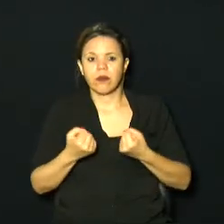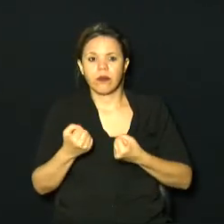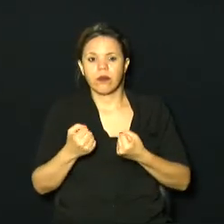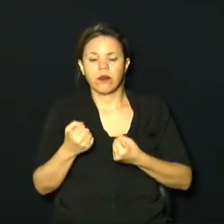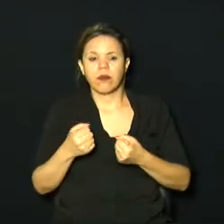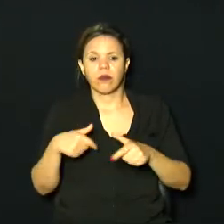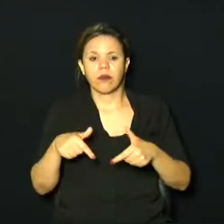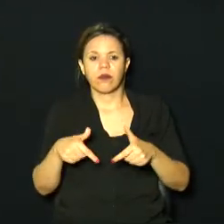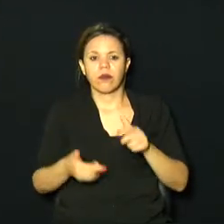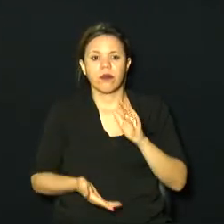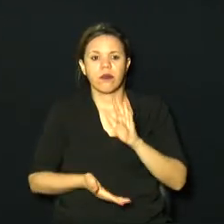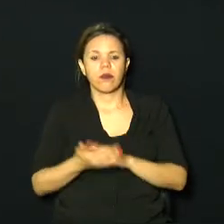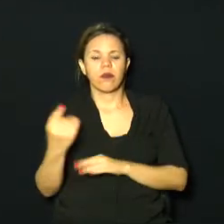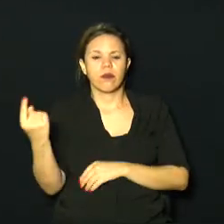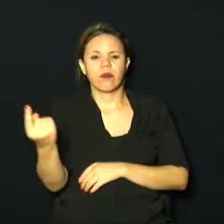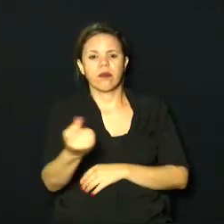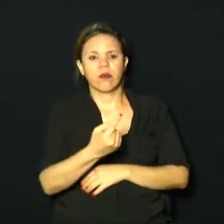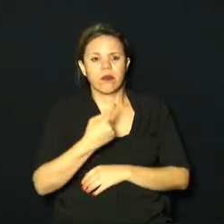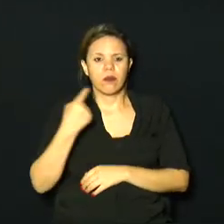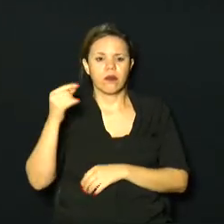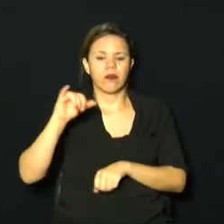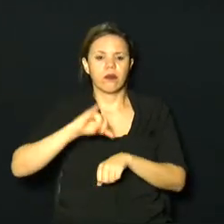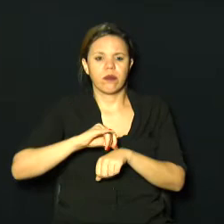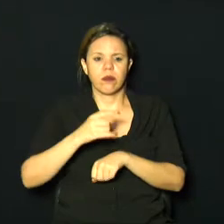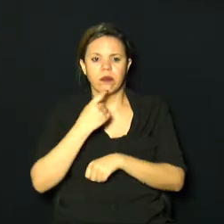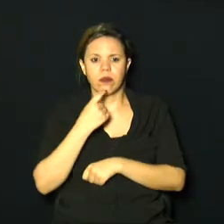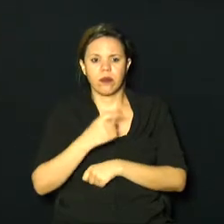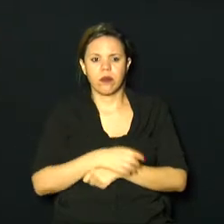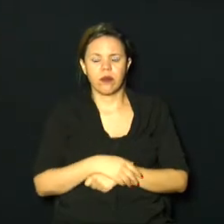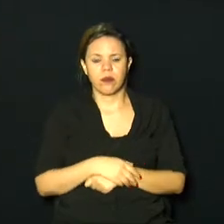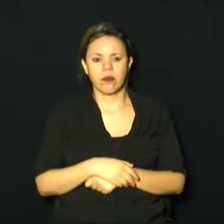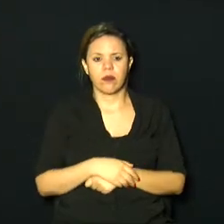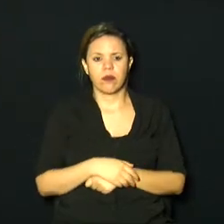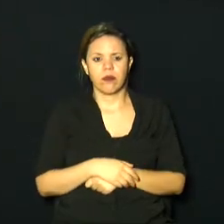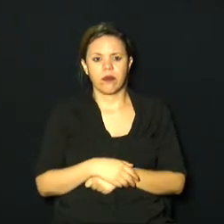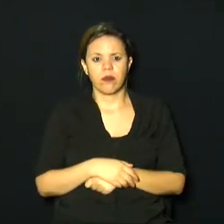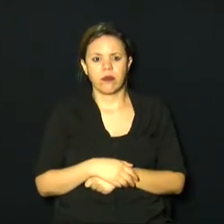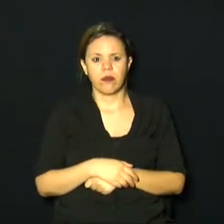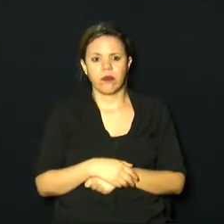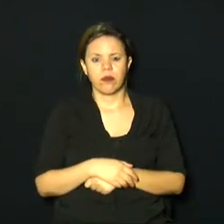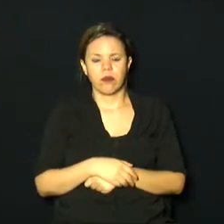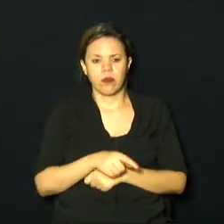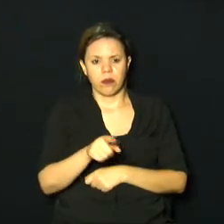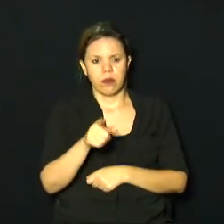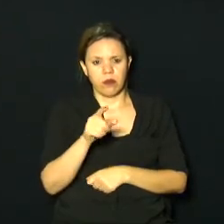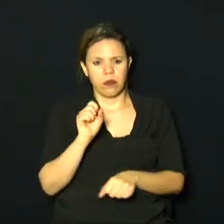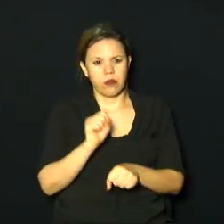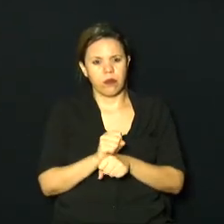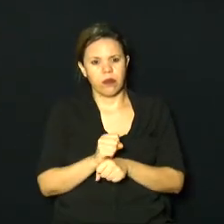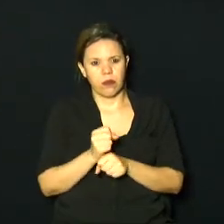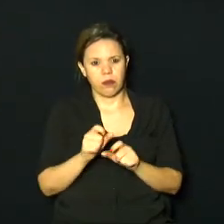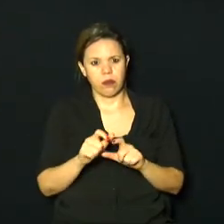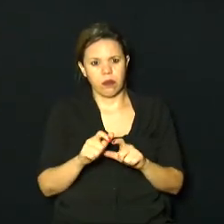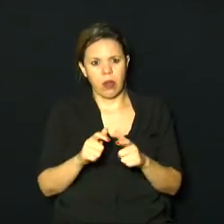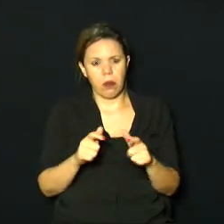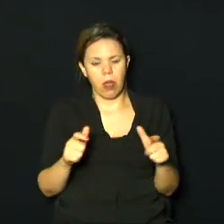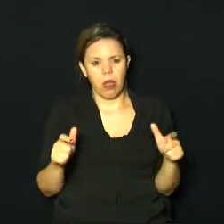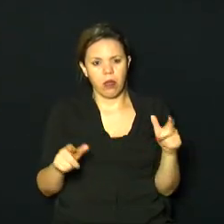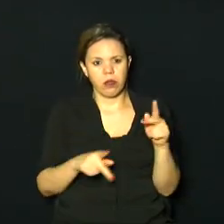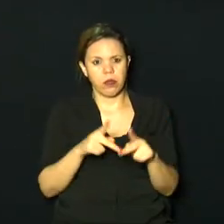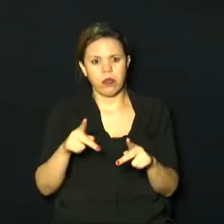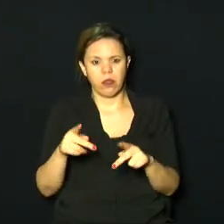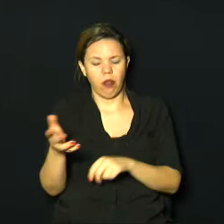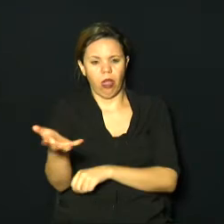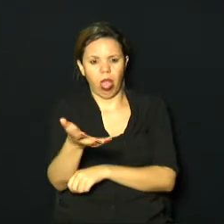do trabalho e dei uma volta no centro de Campinas. Você reparou como aumentou os moradores